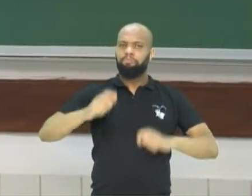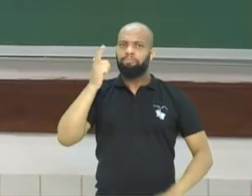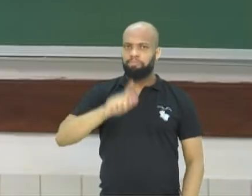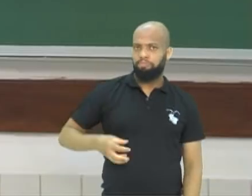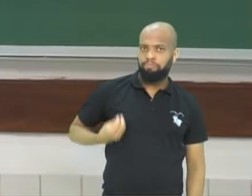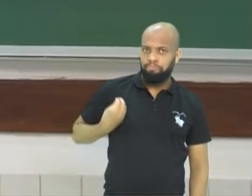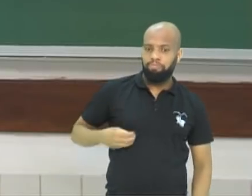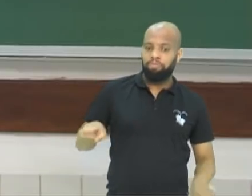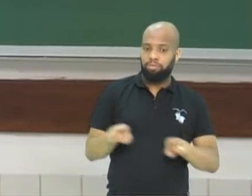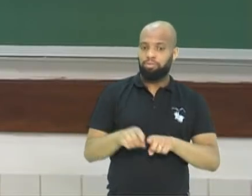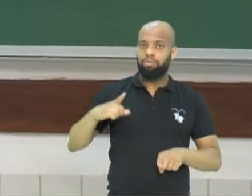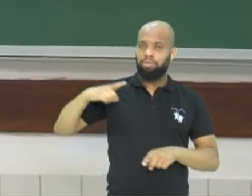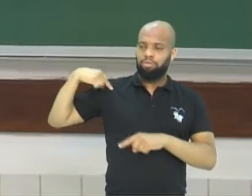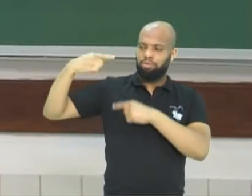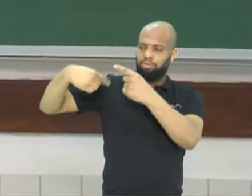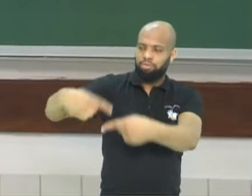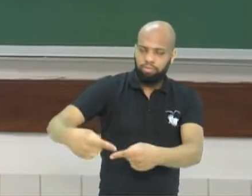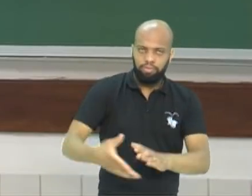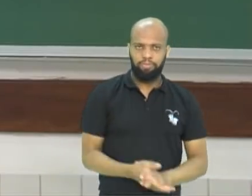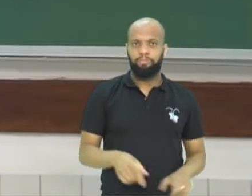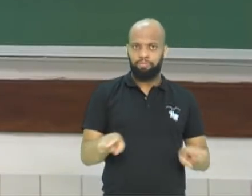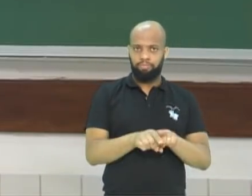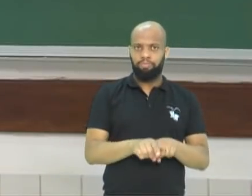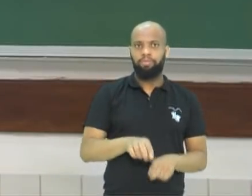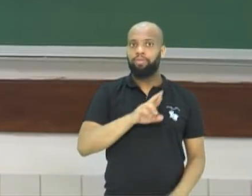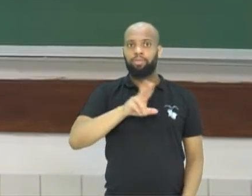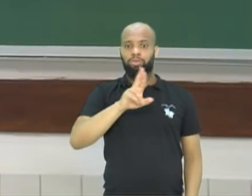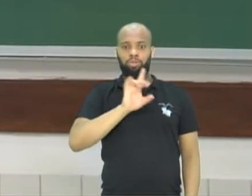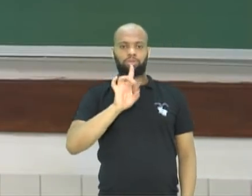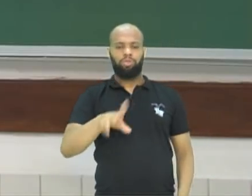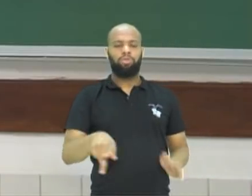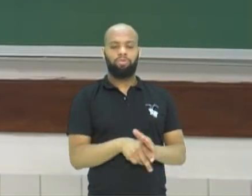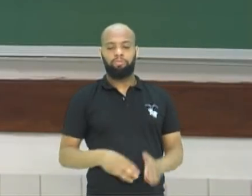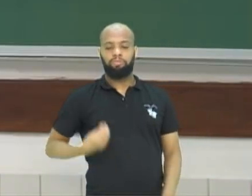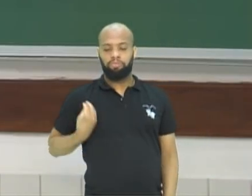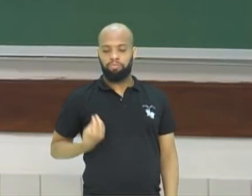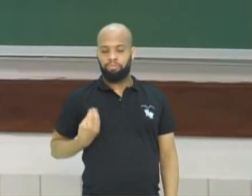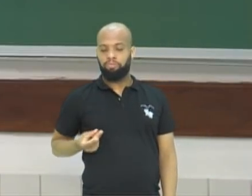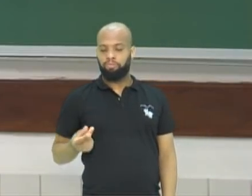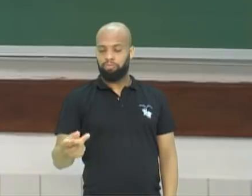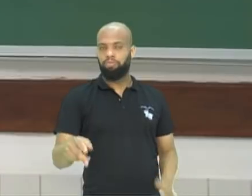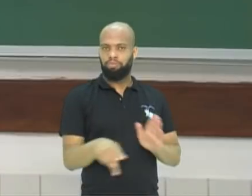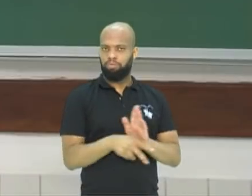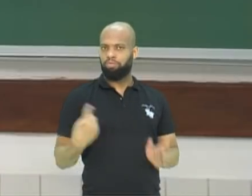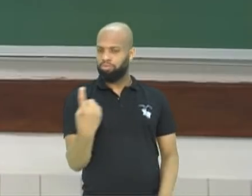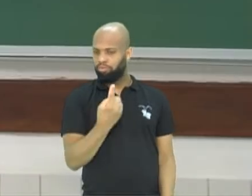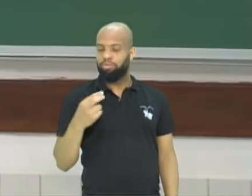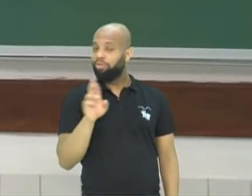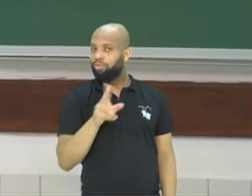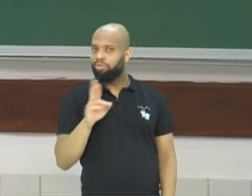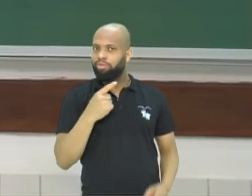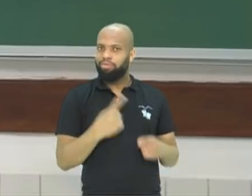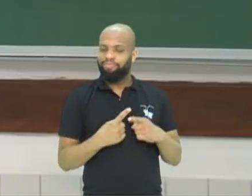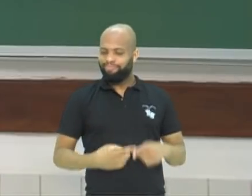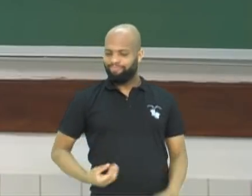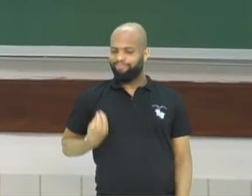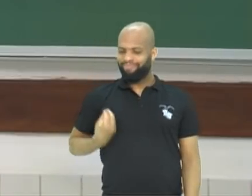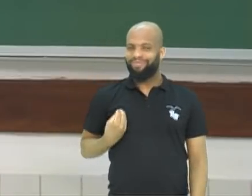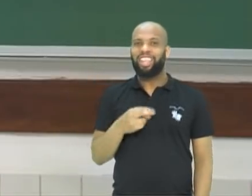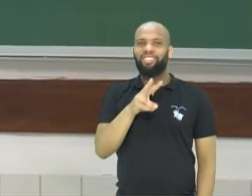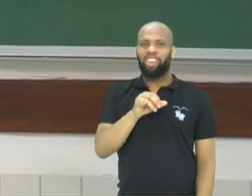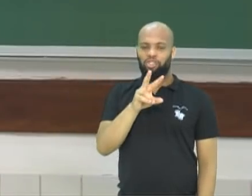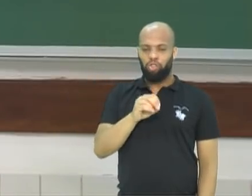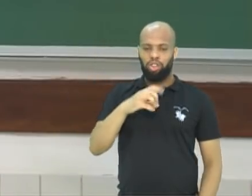deixar descendentes, gente. Não é só manutenção da vida. Um ser vivo ele é avaliado